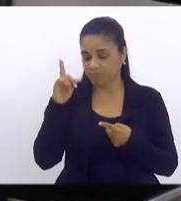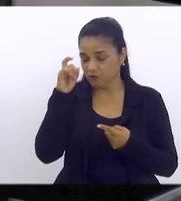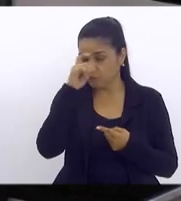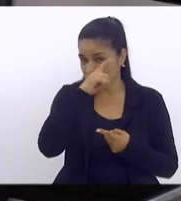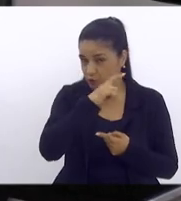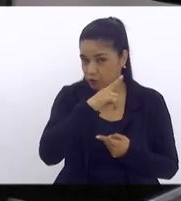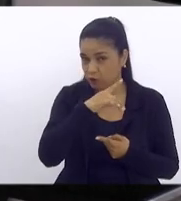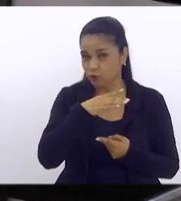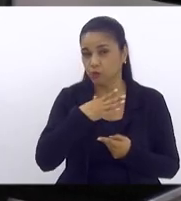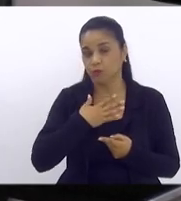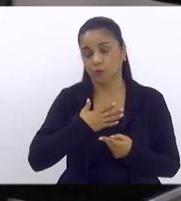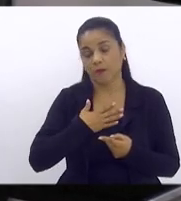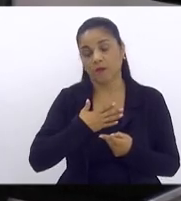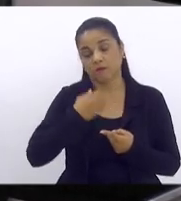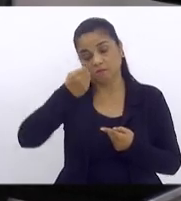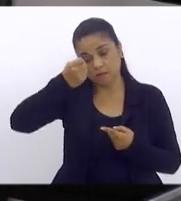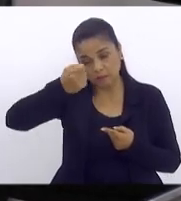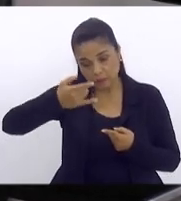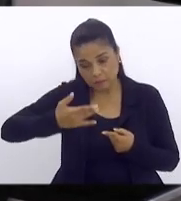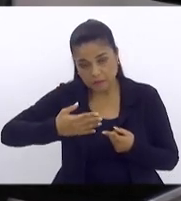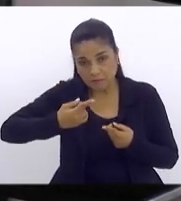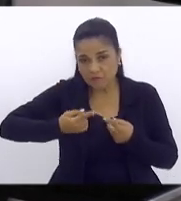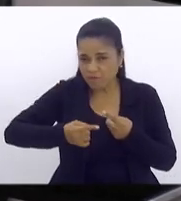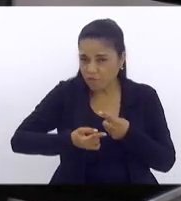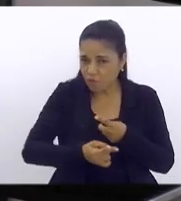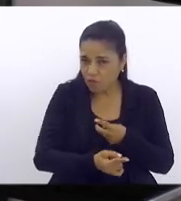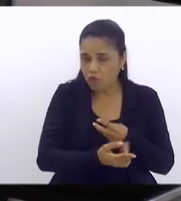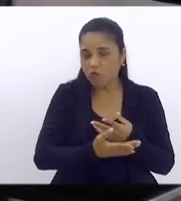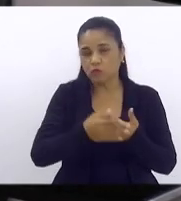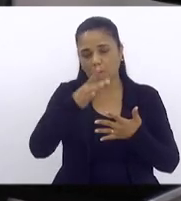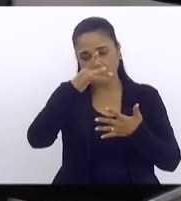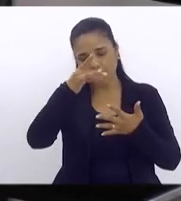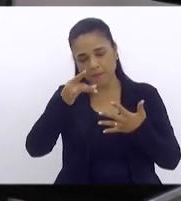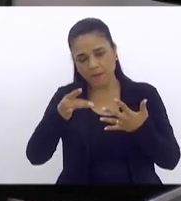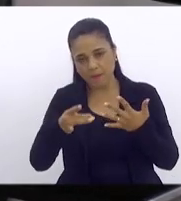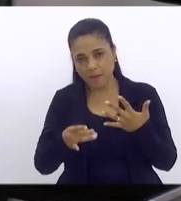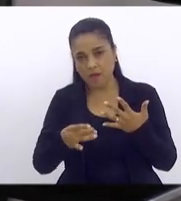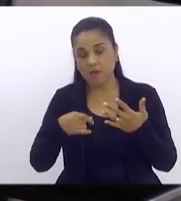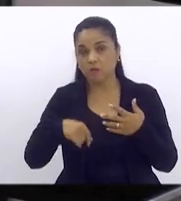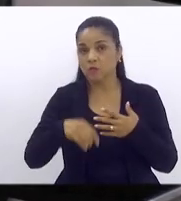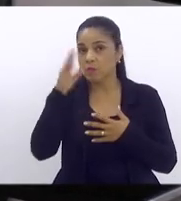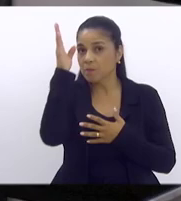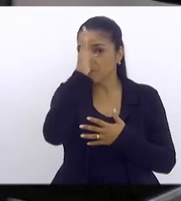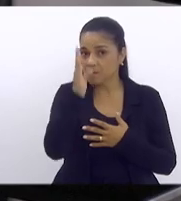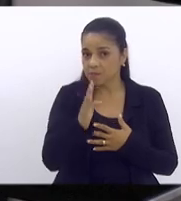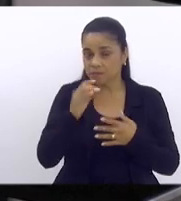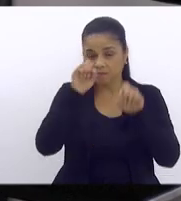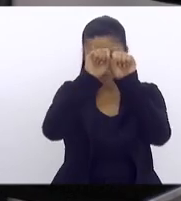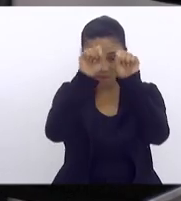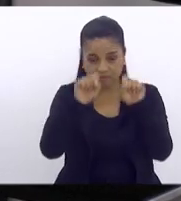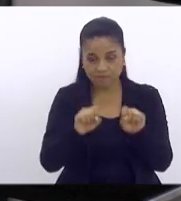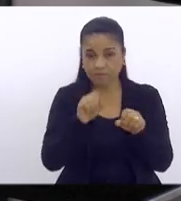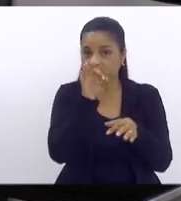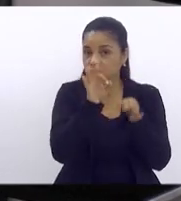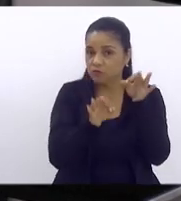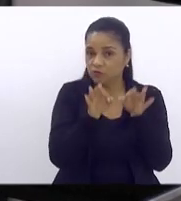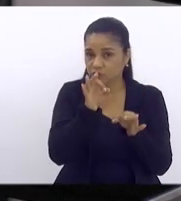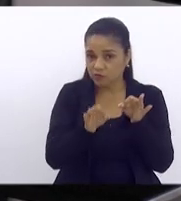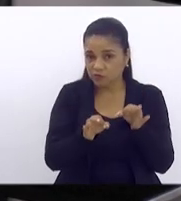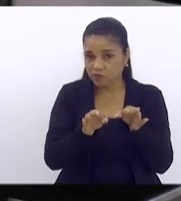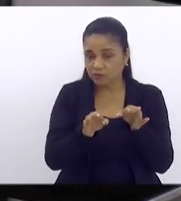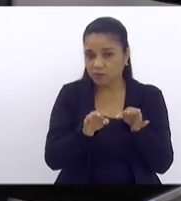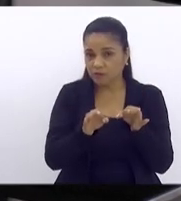senhora esmiuçasse um pouco mais, é muito difícil a gente acreditar que exista no nosso país um sistema de justiça, todo